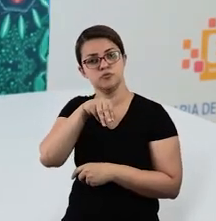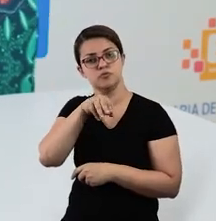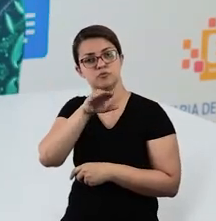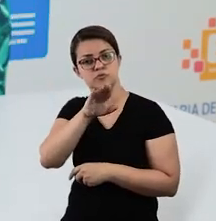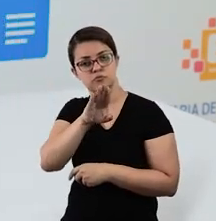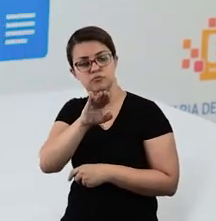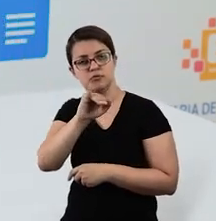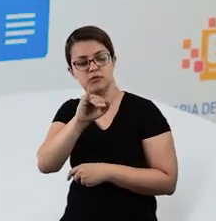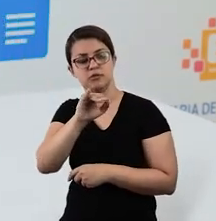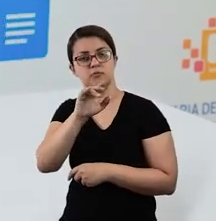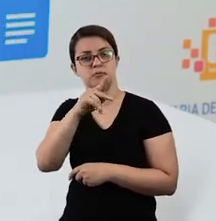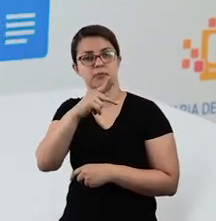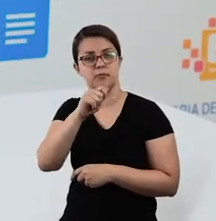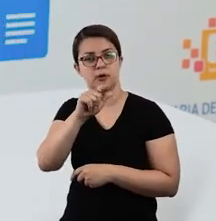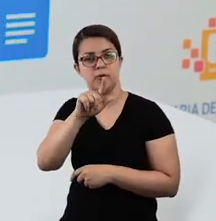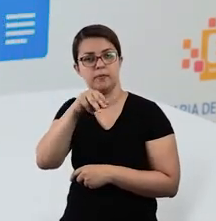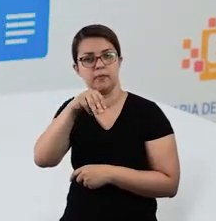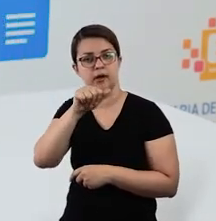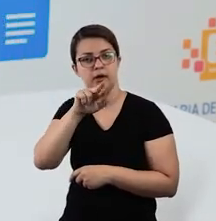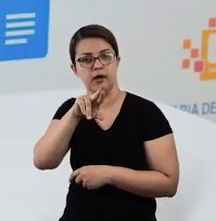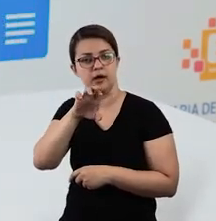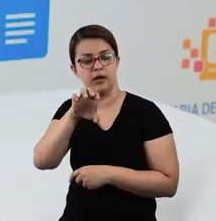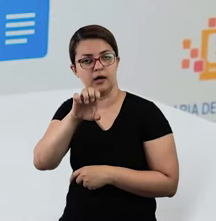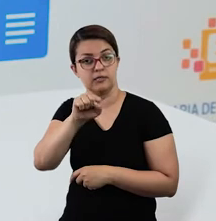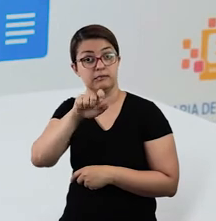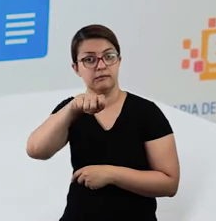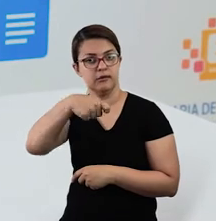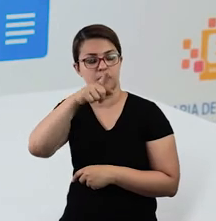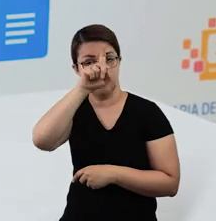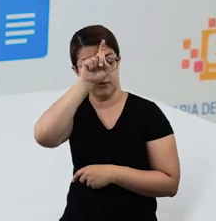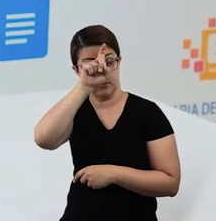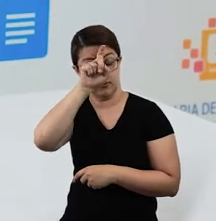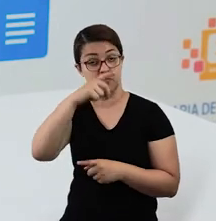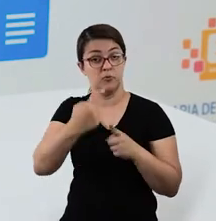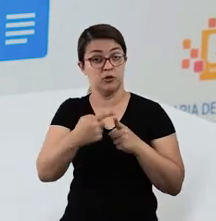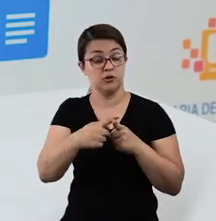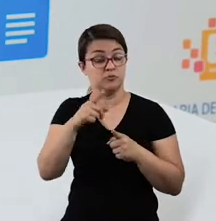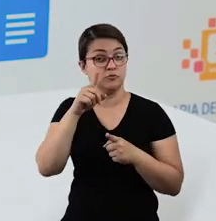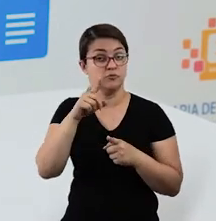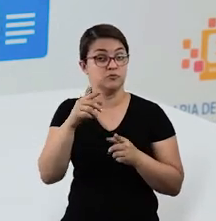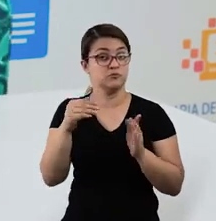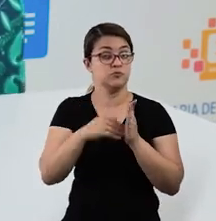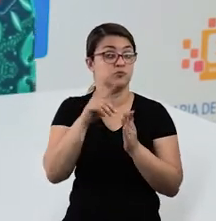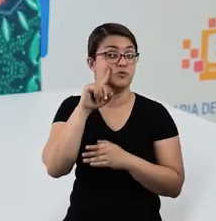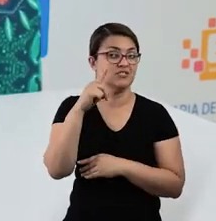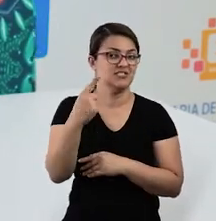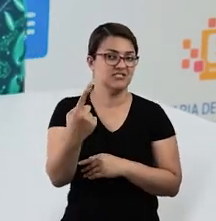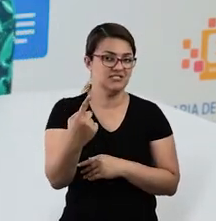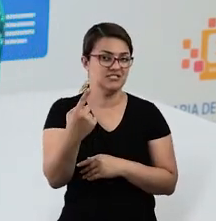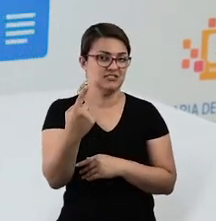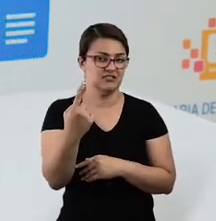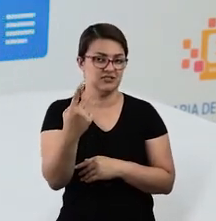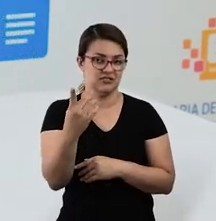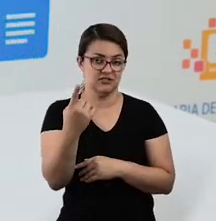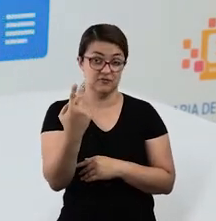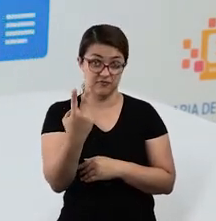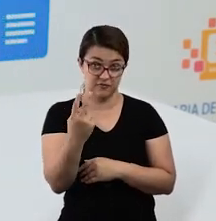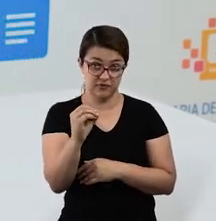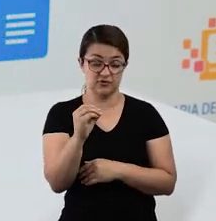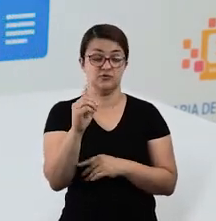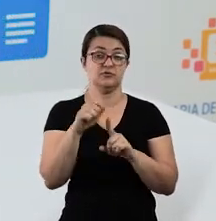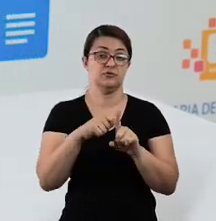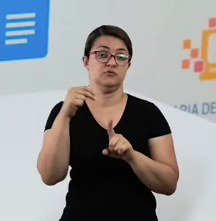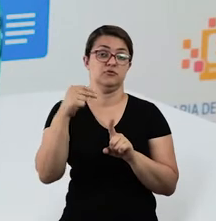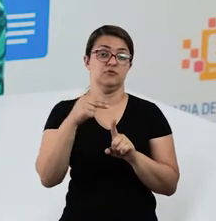palmares? No último dia 20 de novembro, foi o dia da consciência negra. Então, teve